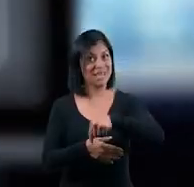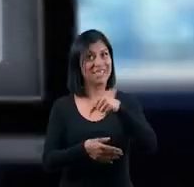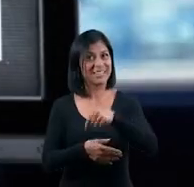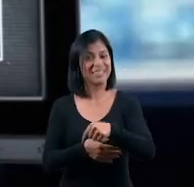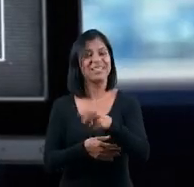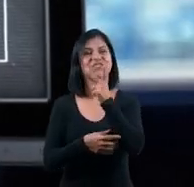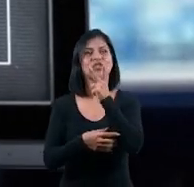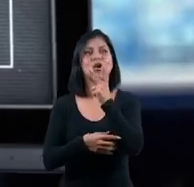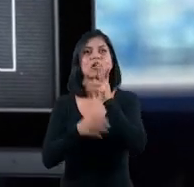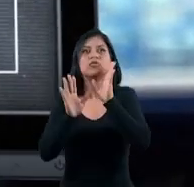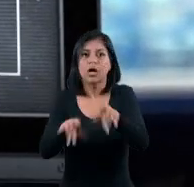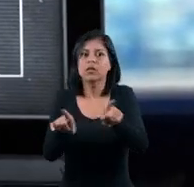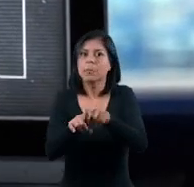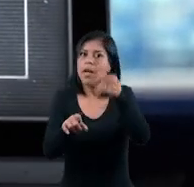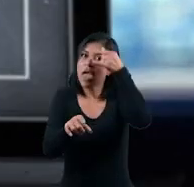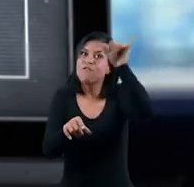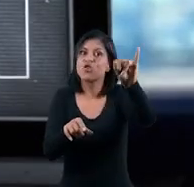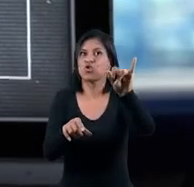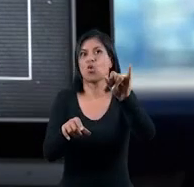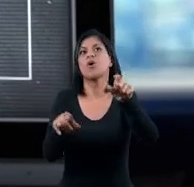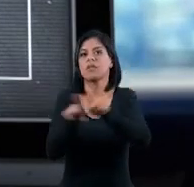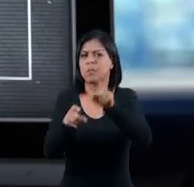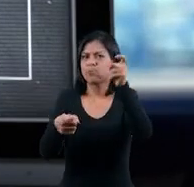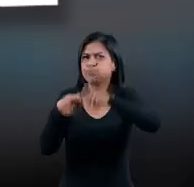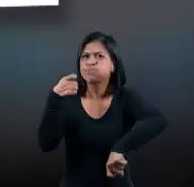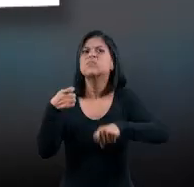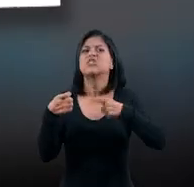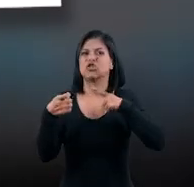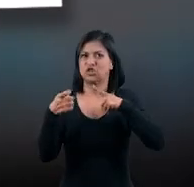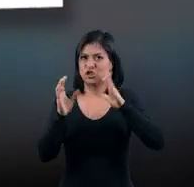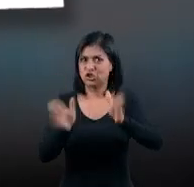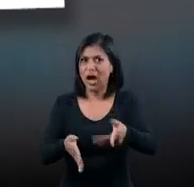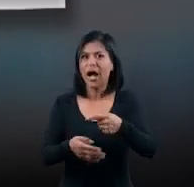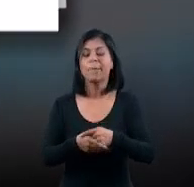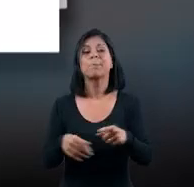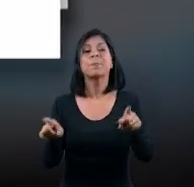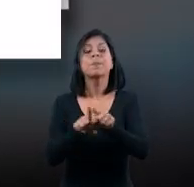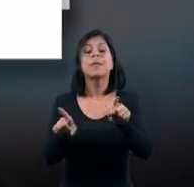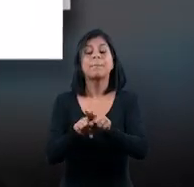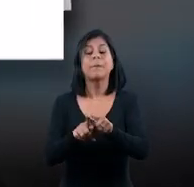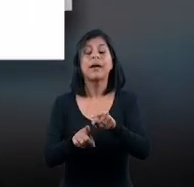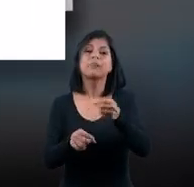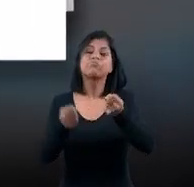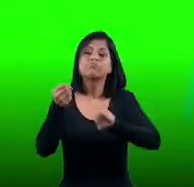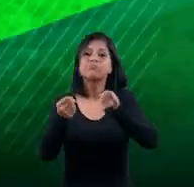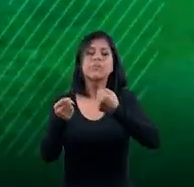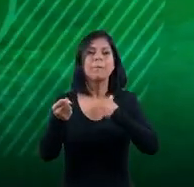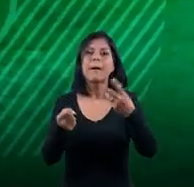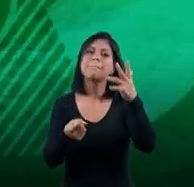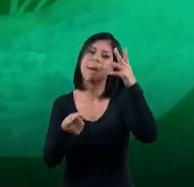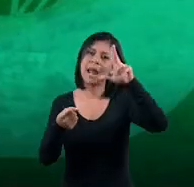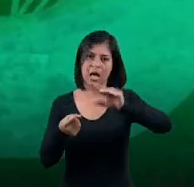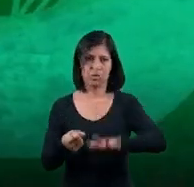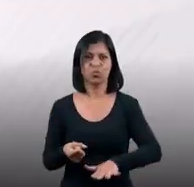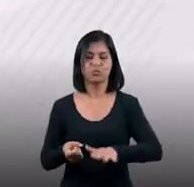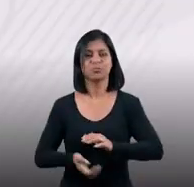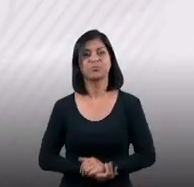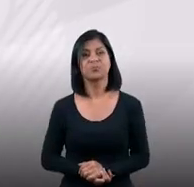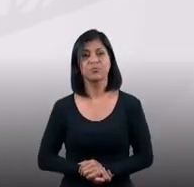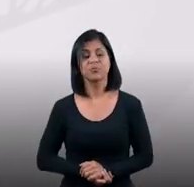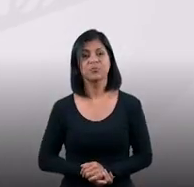em Vitória. Já evitou até casos de estupro. E o seguro dos automóveis em Vitória ficou mais barato.